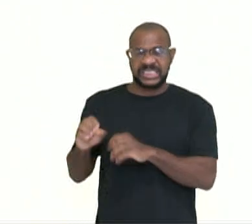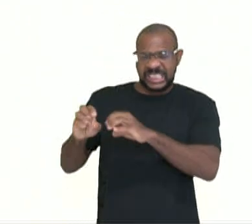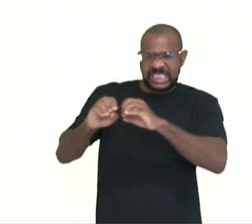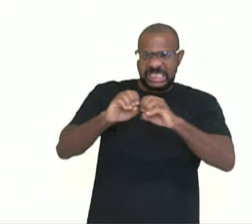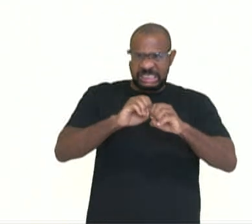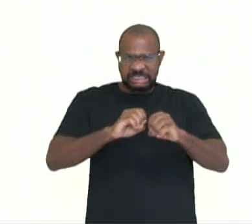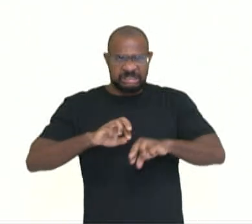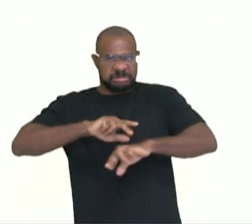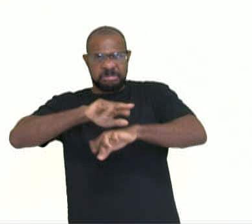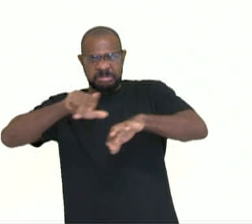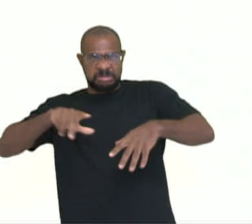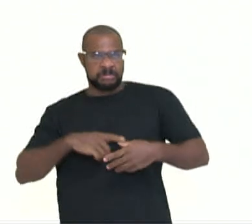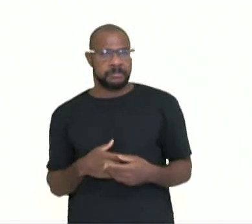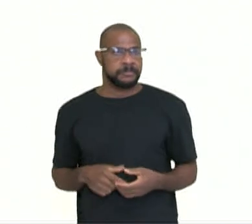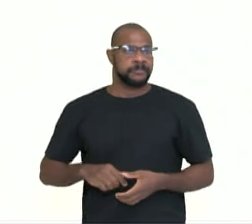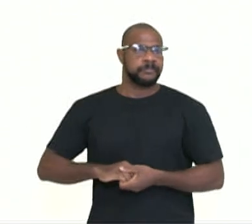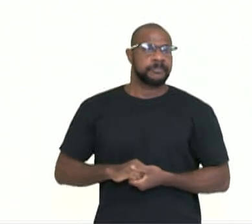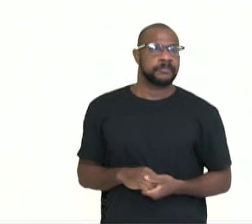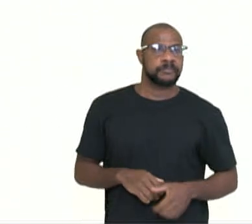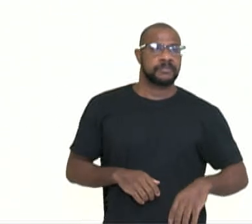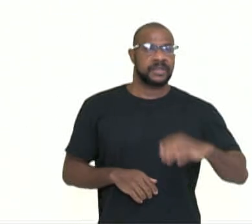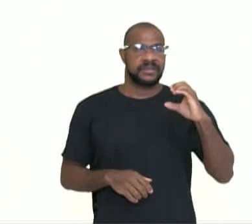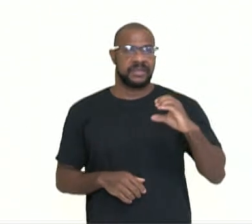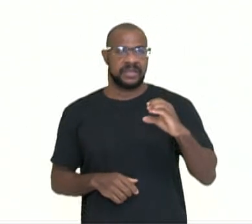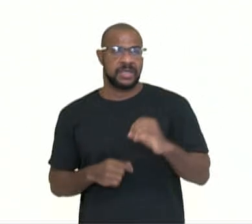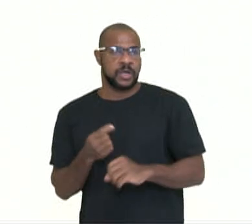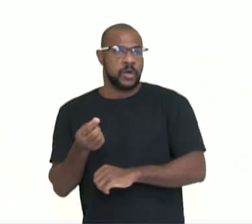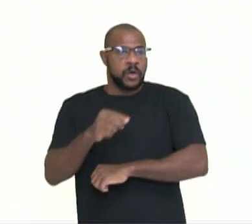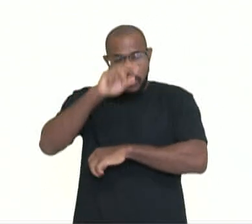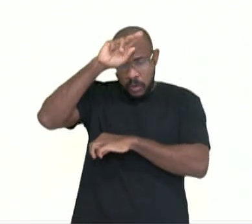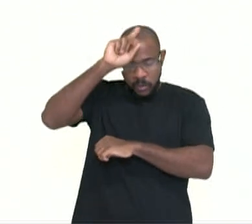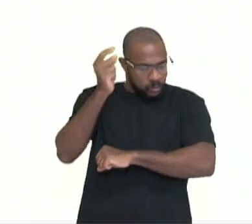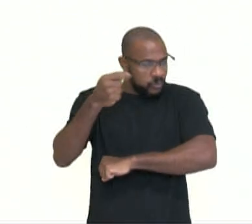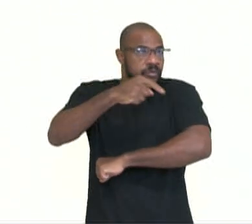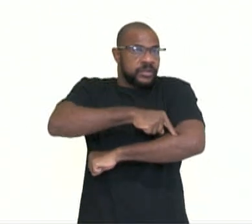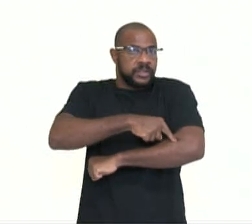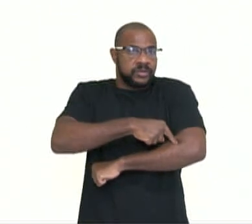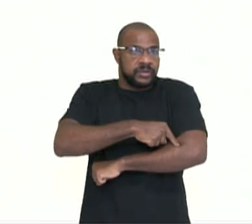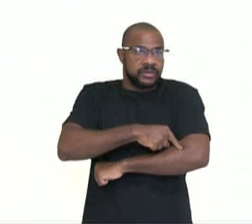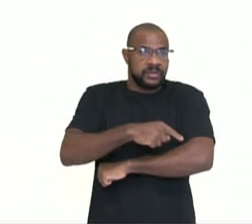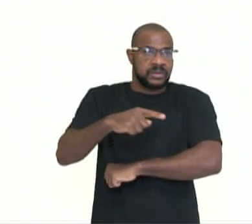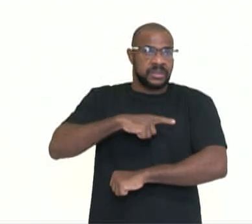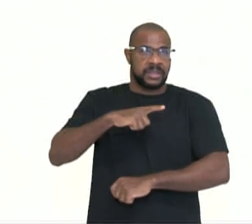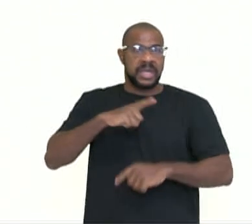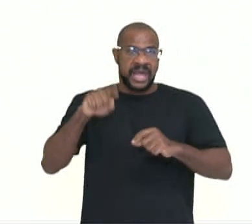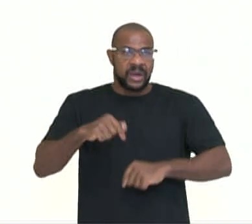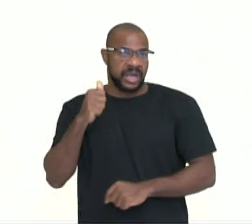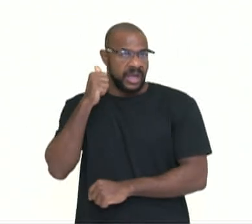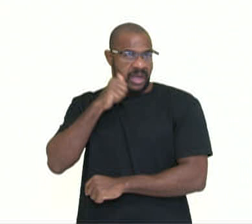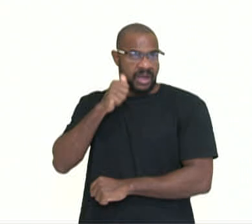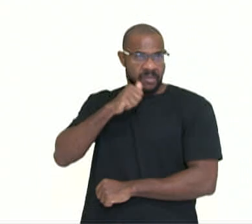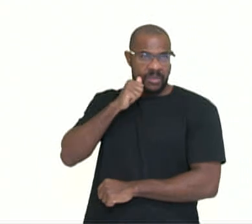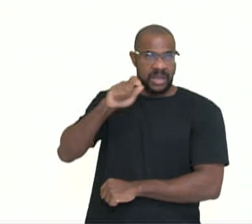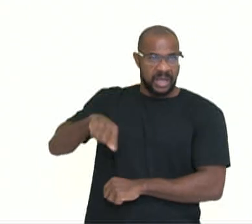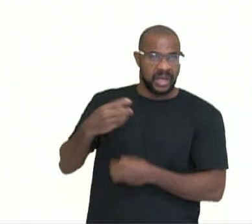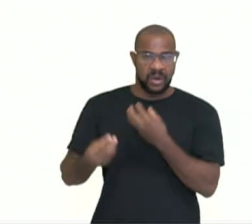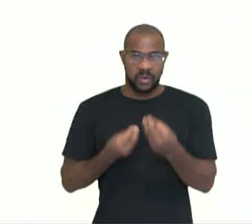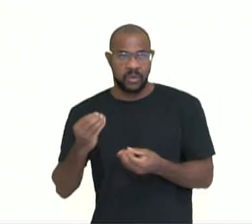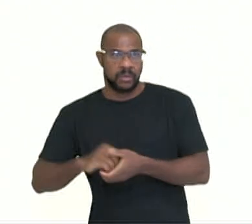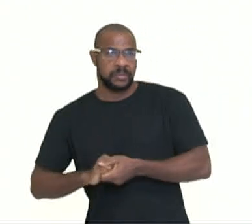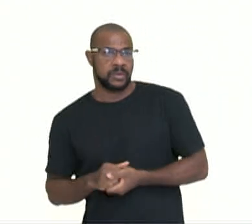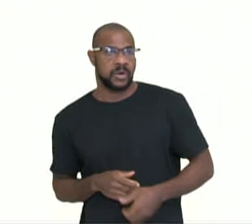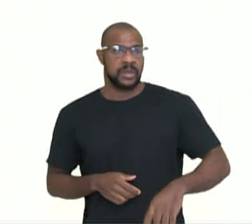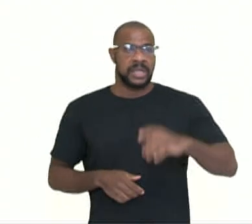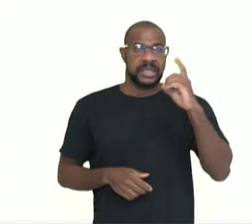fêmea. Apenas as fêmeas são hematófagas? Ou letra D. Trata-se de um macho. Machos são os únicos capazes de picar os seres humanos.